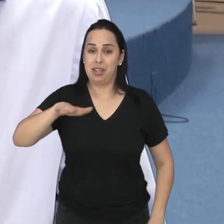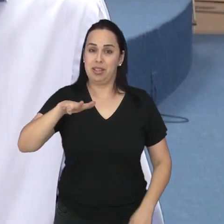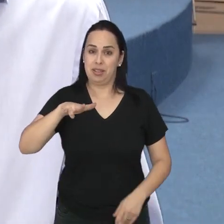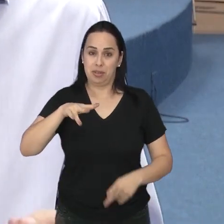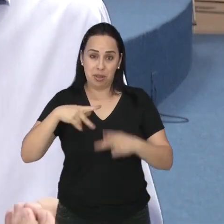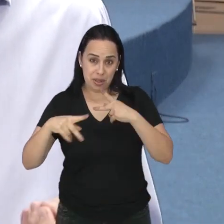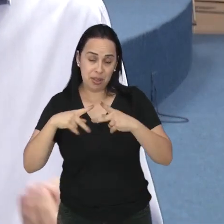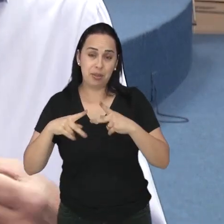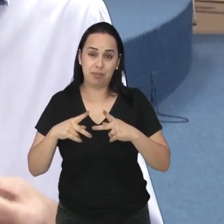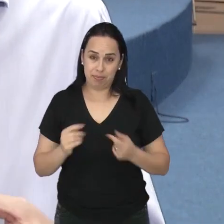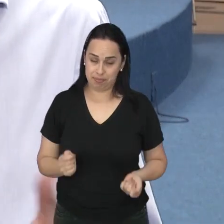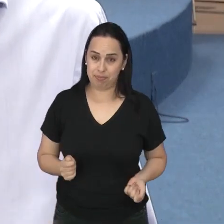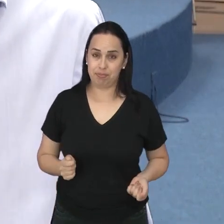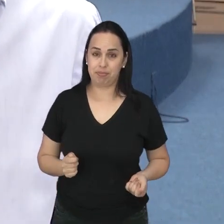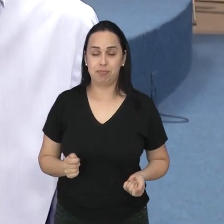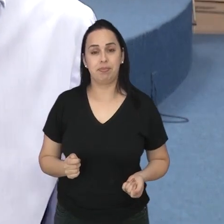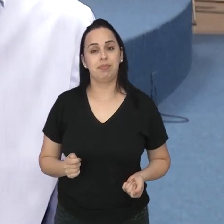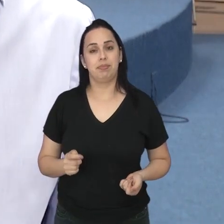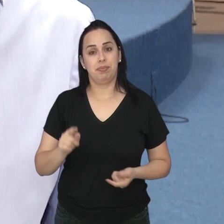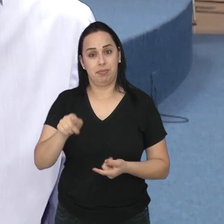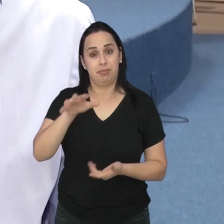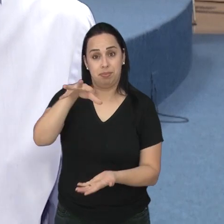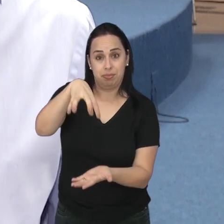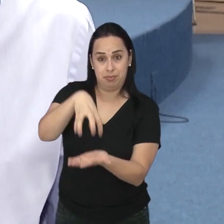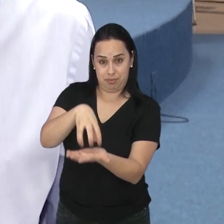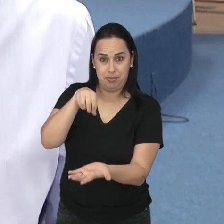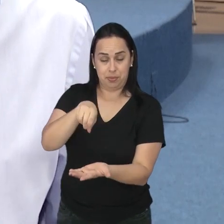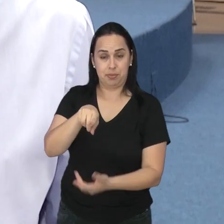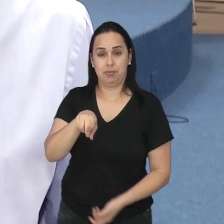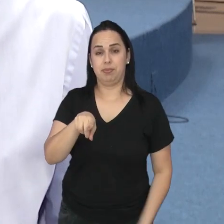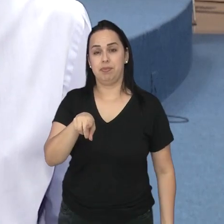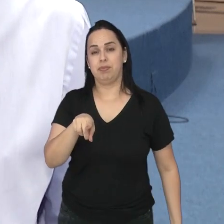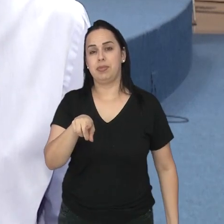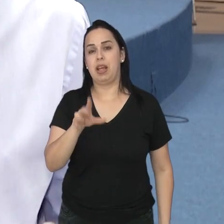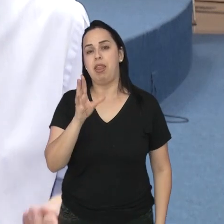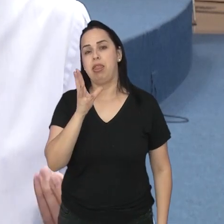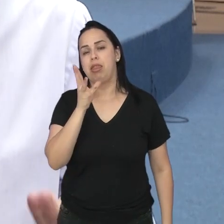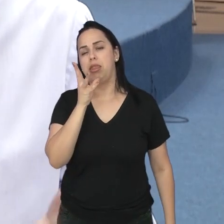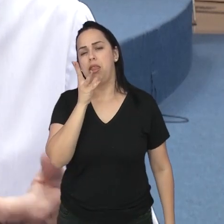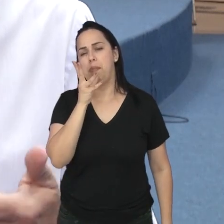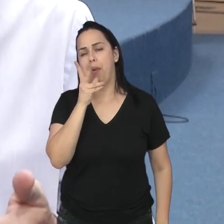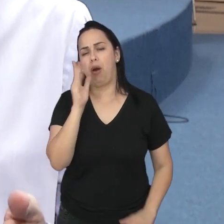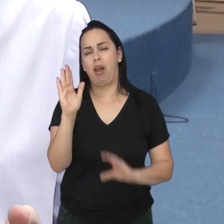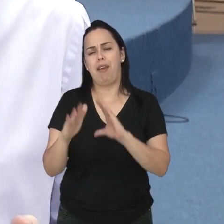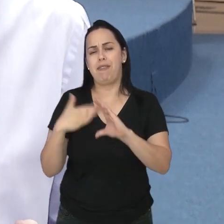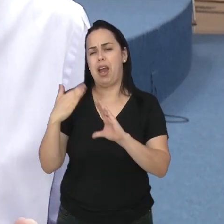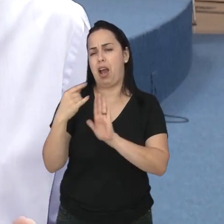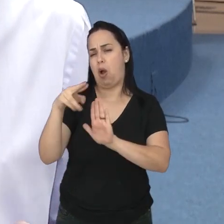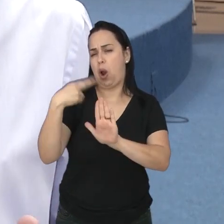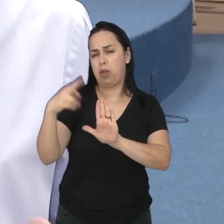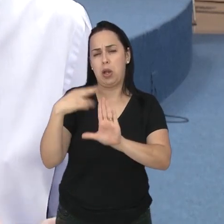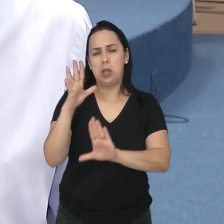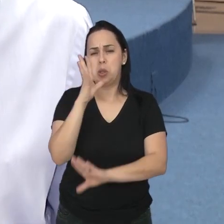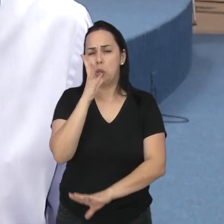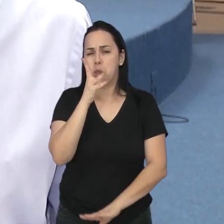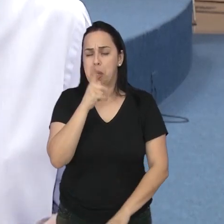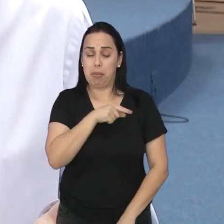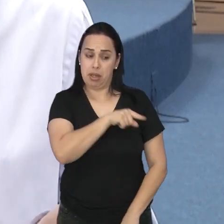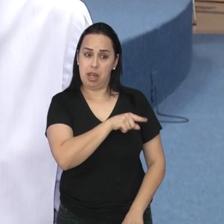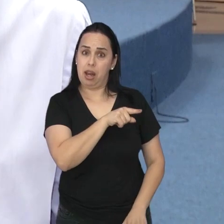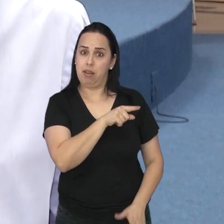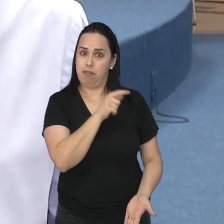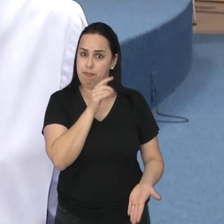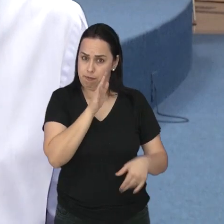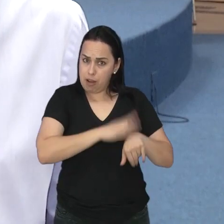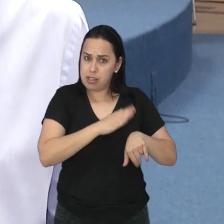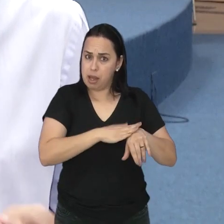do morador de São José dos Campos. A Arcesp, que demora para enviar os seus relatórios, e a Sabesp